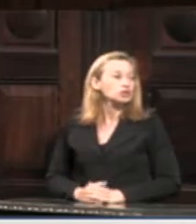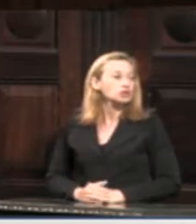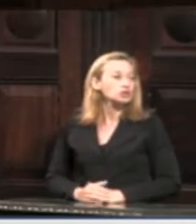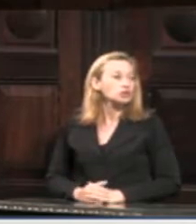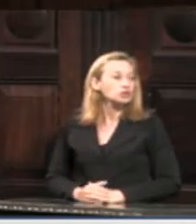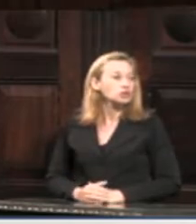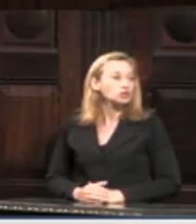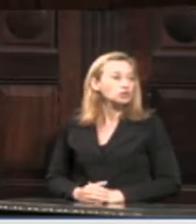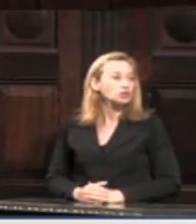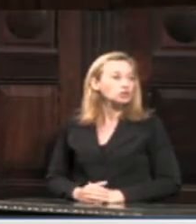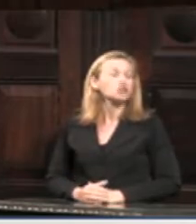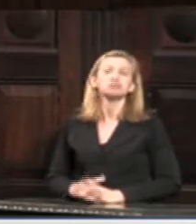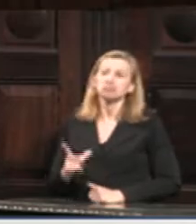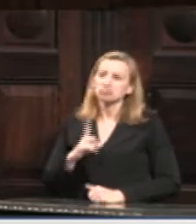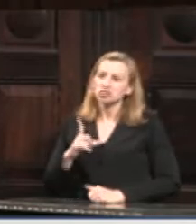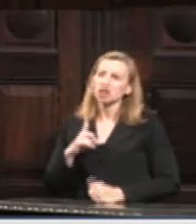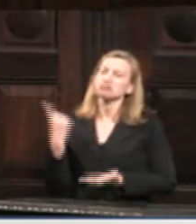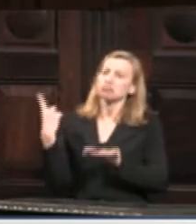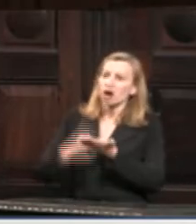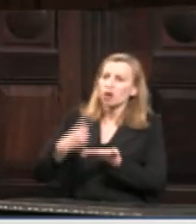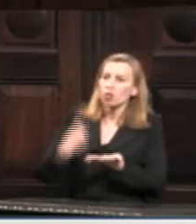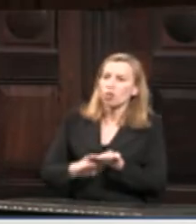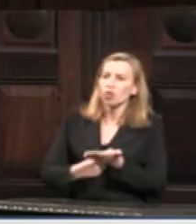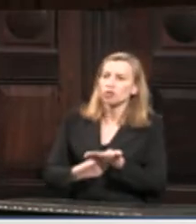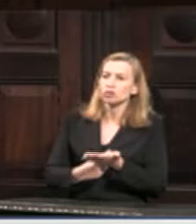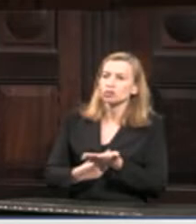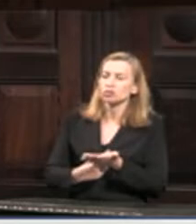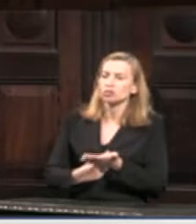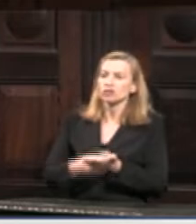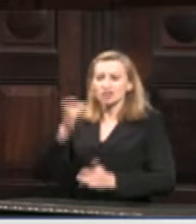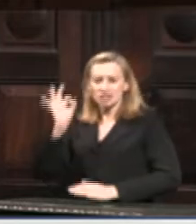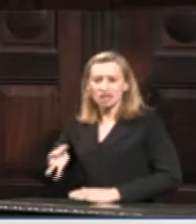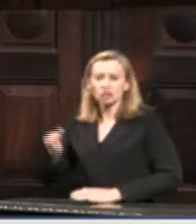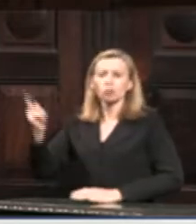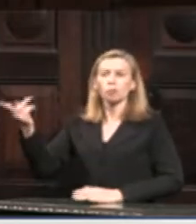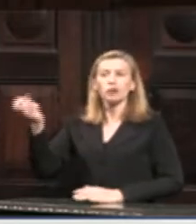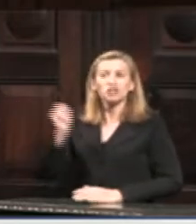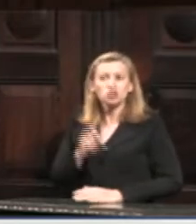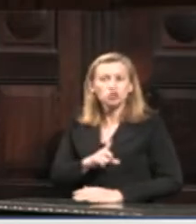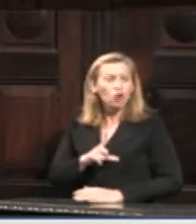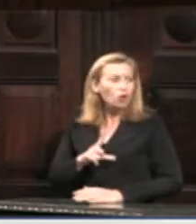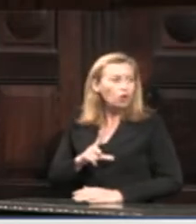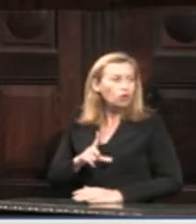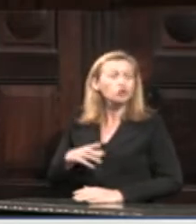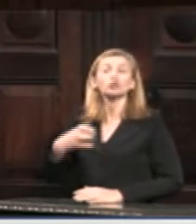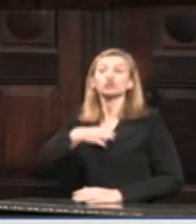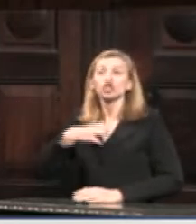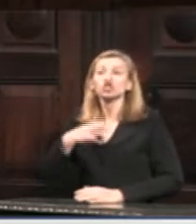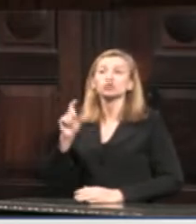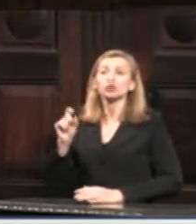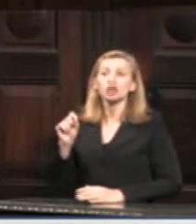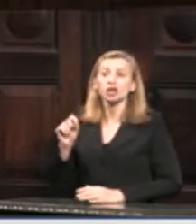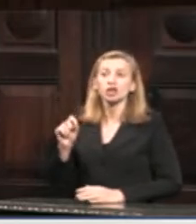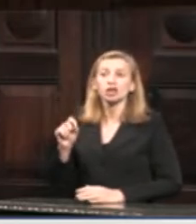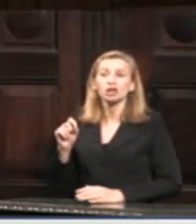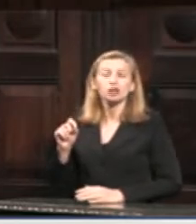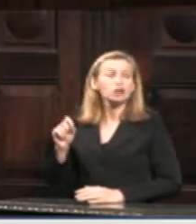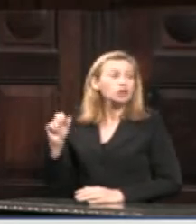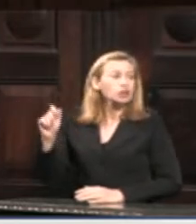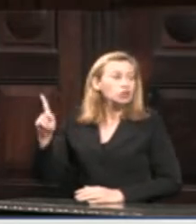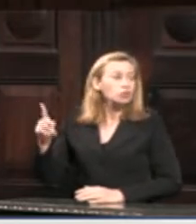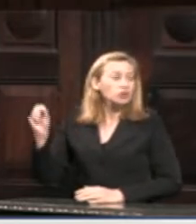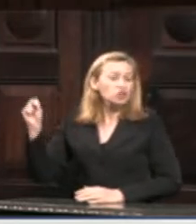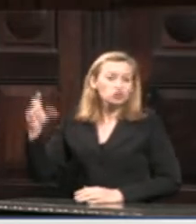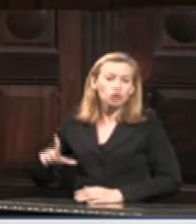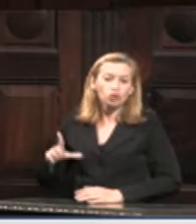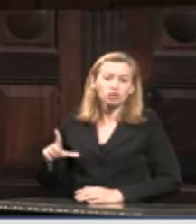de um acordo legítimo com o PSOL, no sentido de que o PSOL ocupasse a Comissão